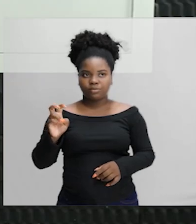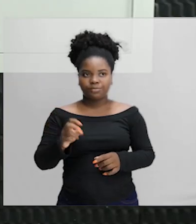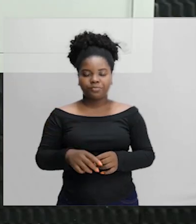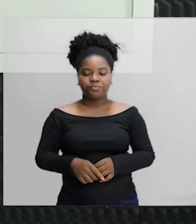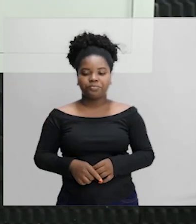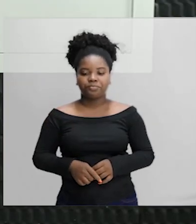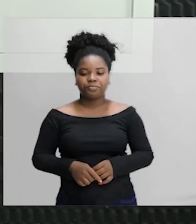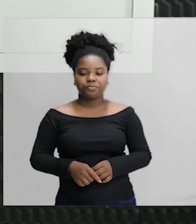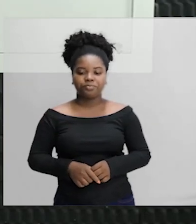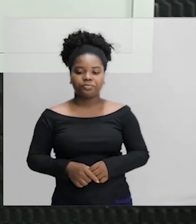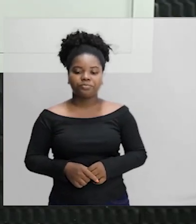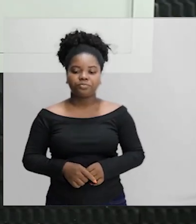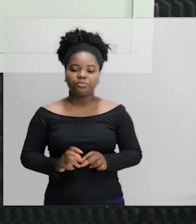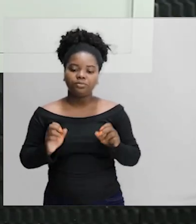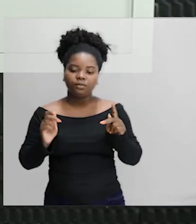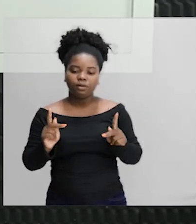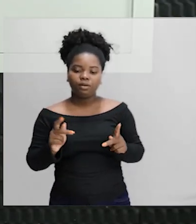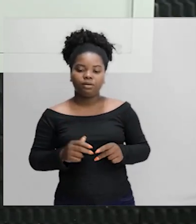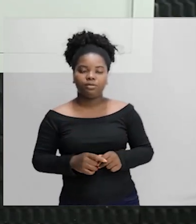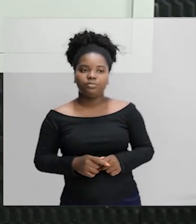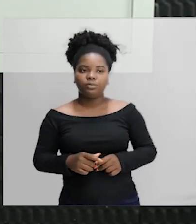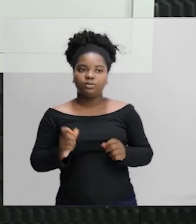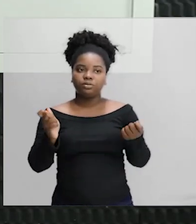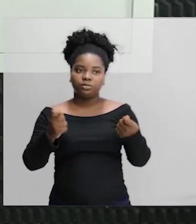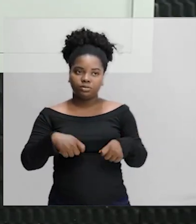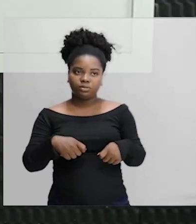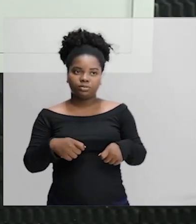0,5. Tá ok? Aqui eu já